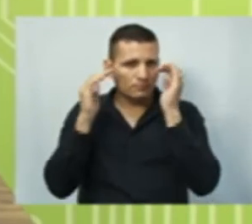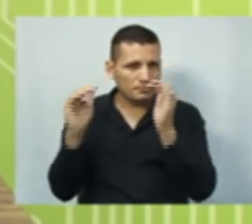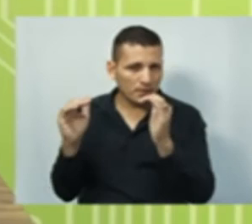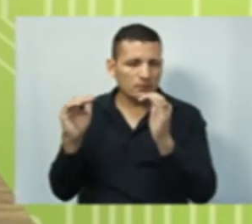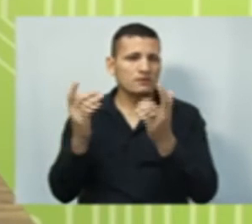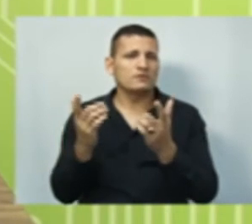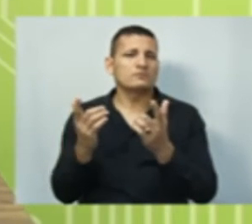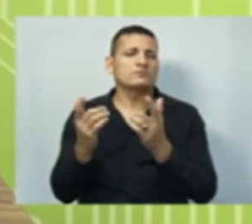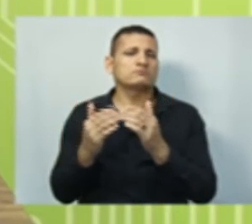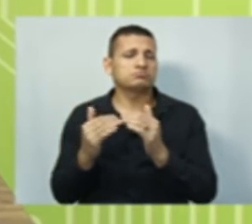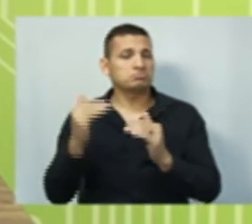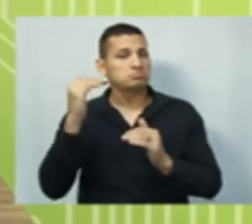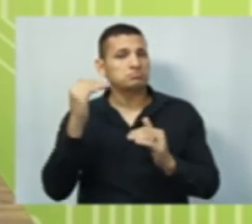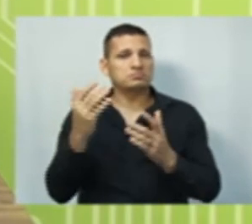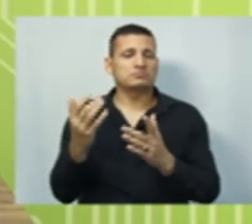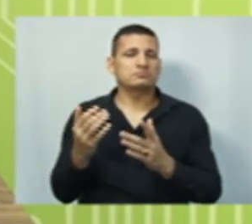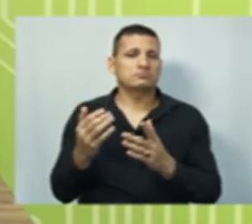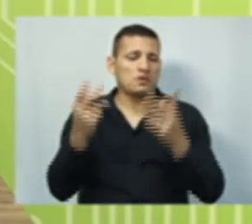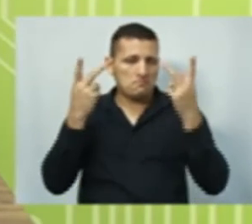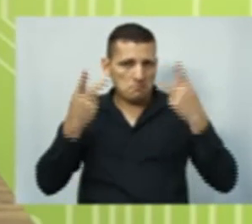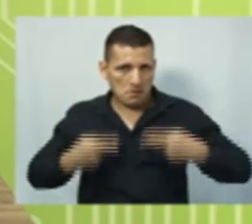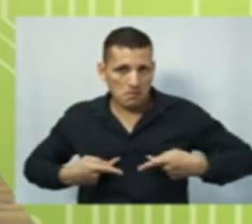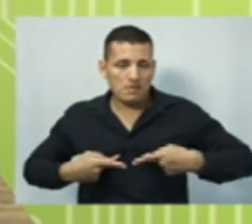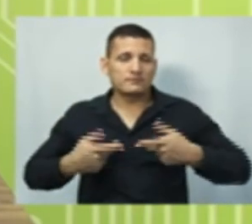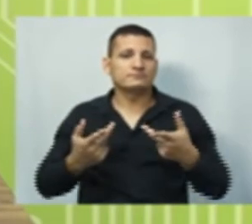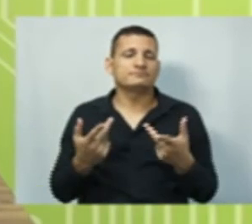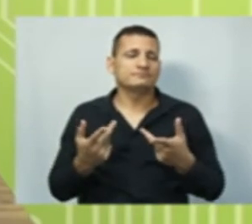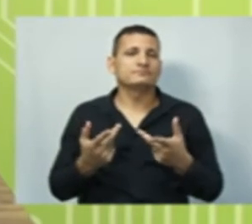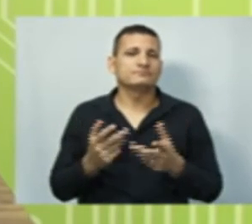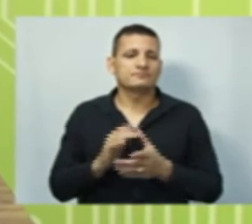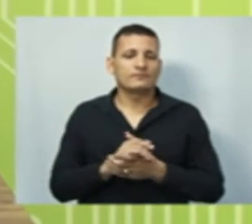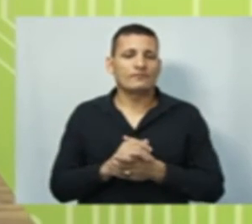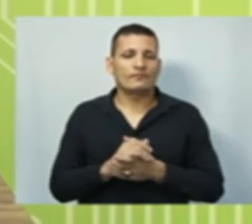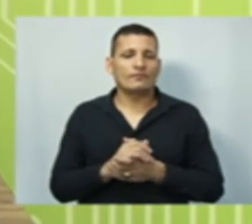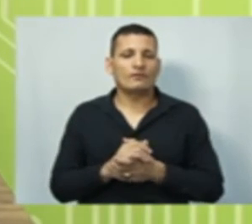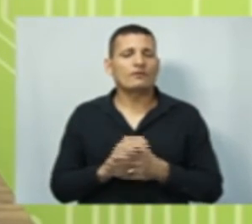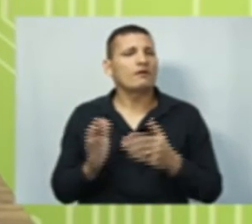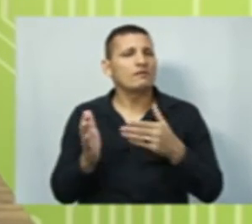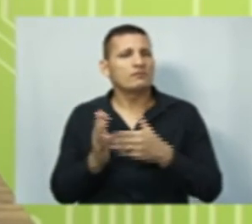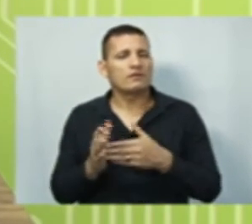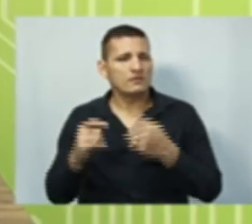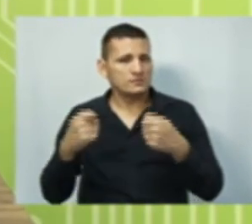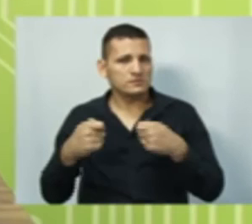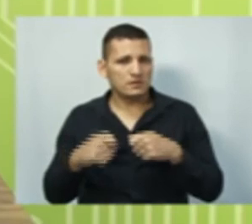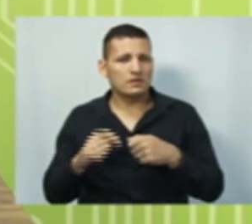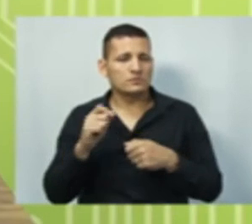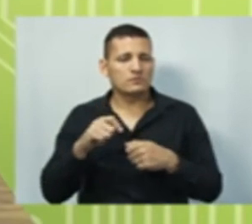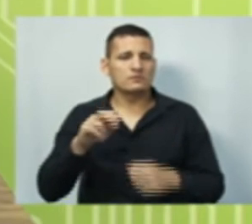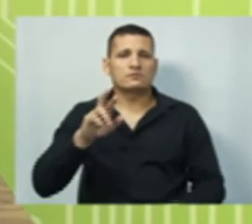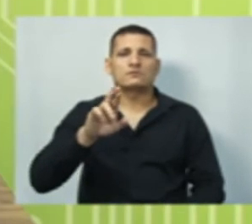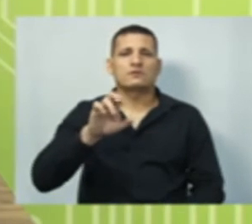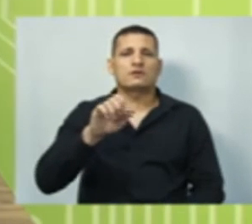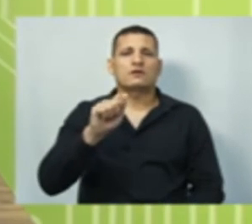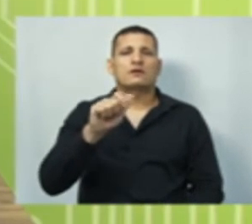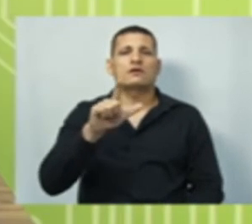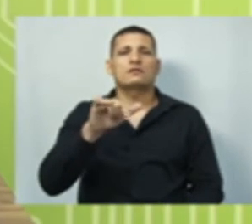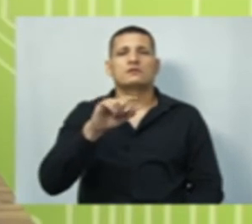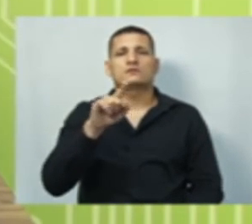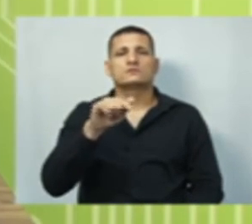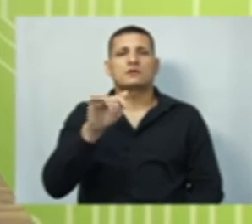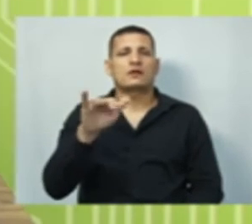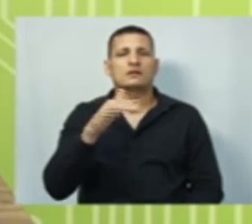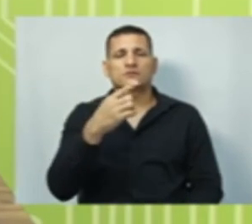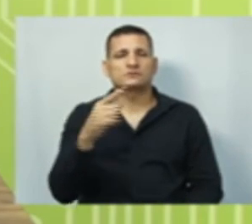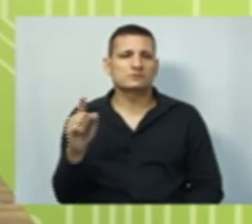de status, essa questão de reconhecimento e, por fim, até chegar a uma necessidade de uma realização mesmo, que seria um topo,